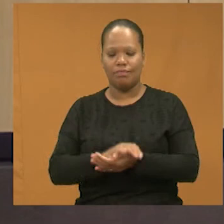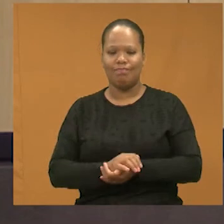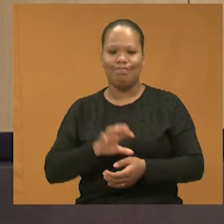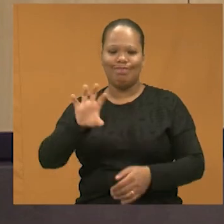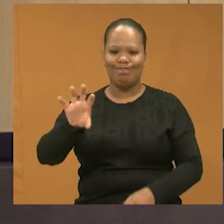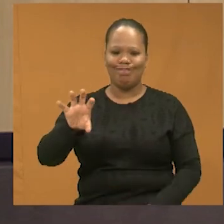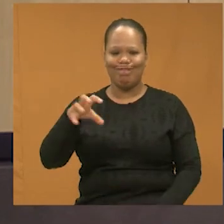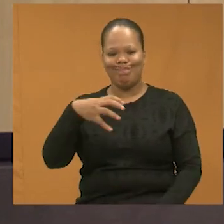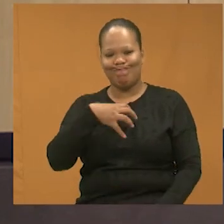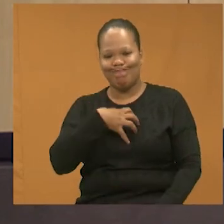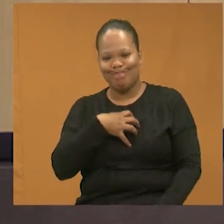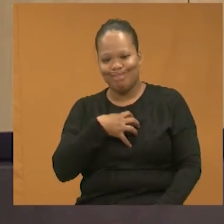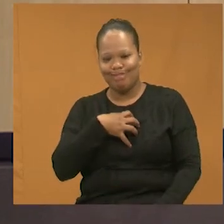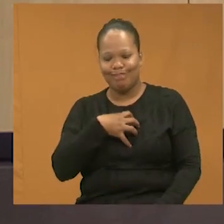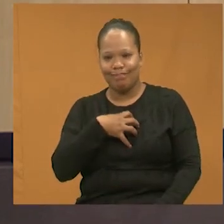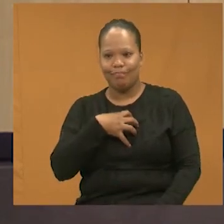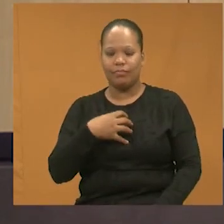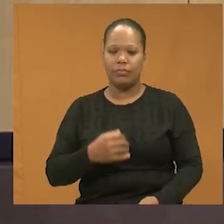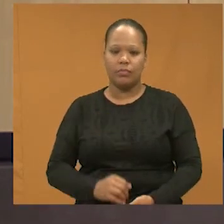pesar apresentados pelos senhores vereadores.